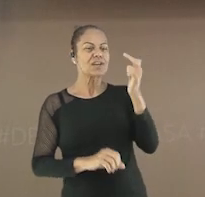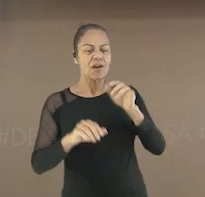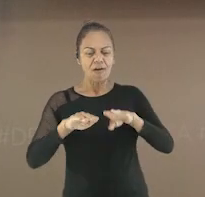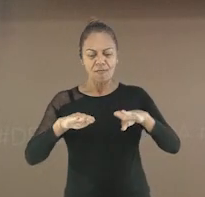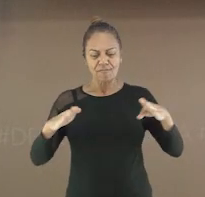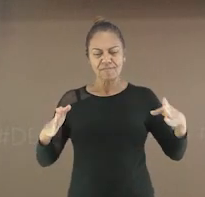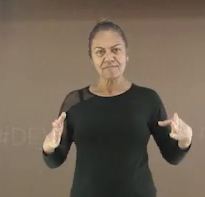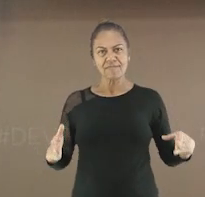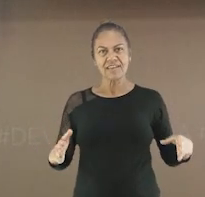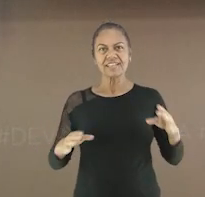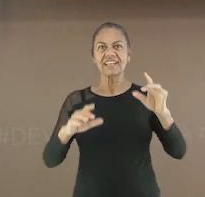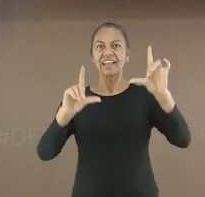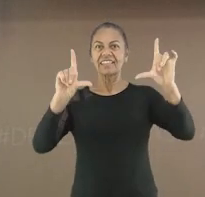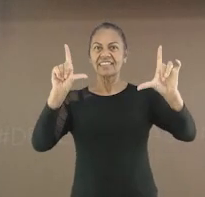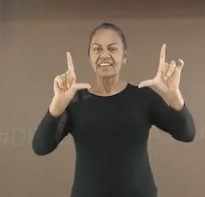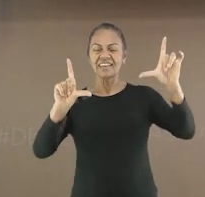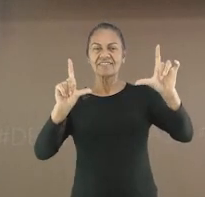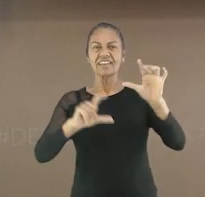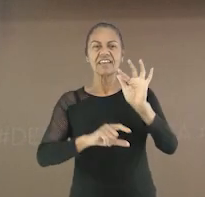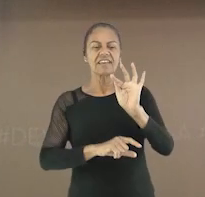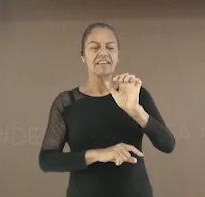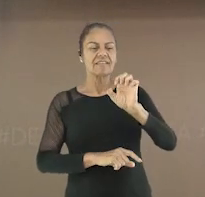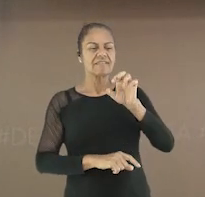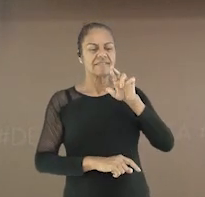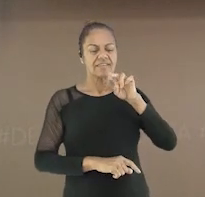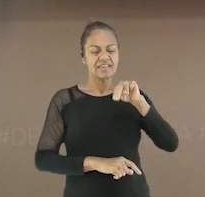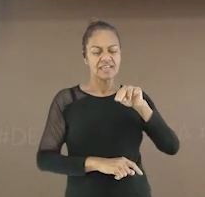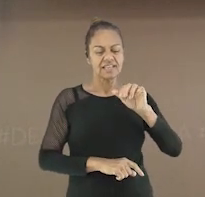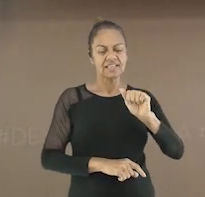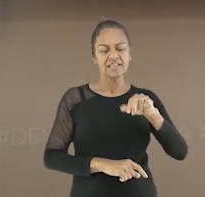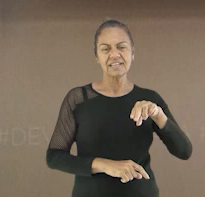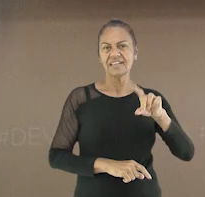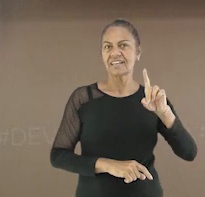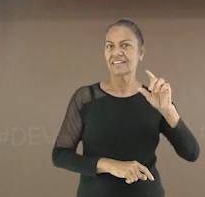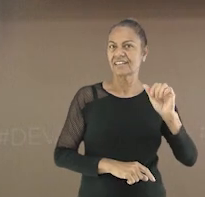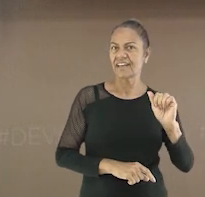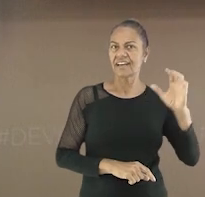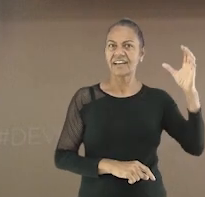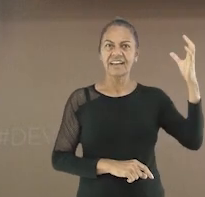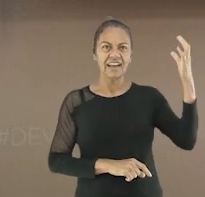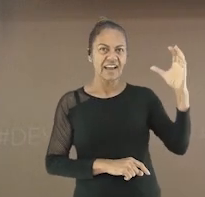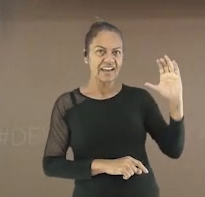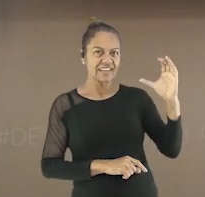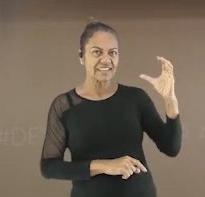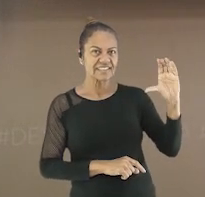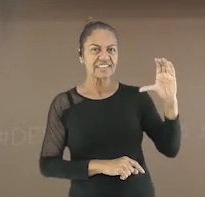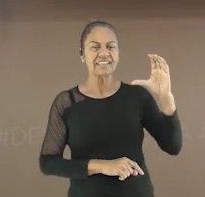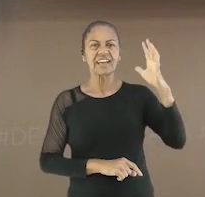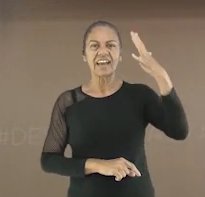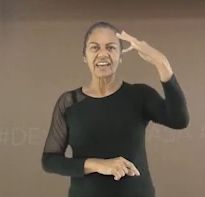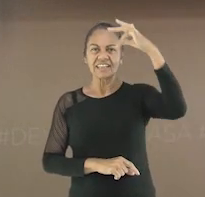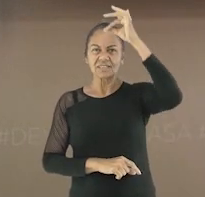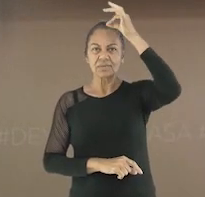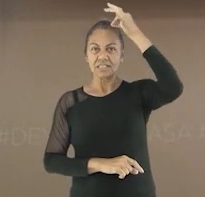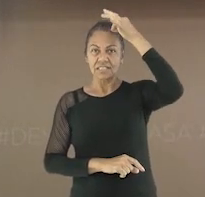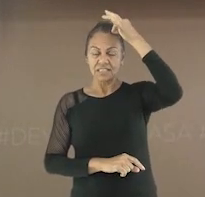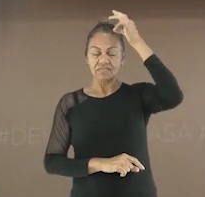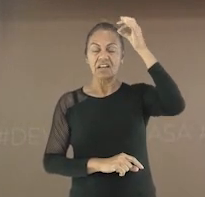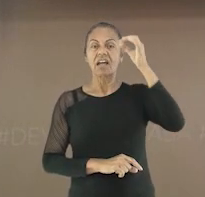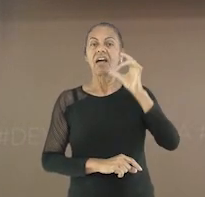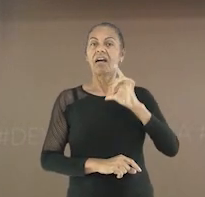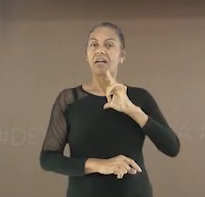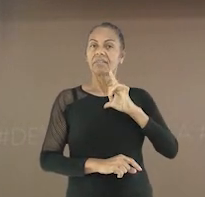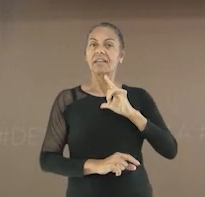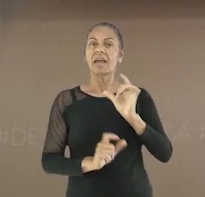TV, Fernanda, Cariacica, Espírito Santo. Todas essas palavras podem ser